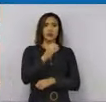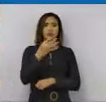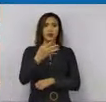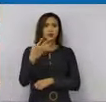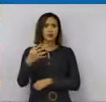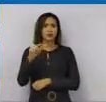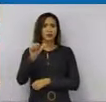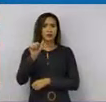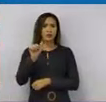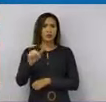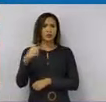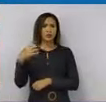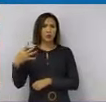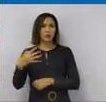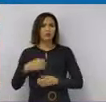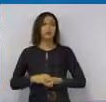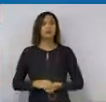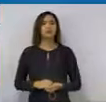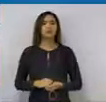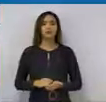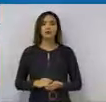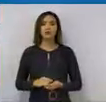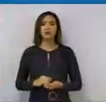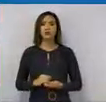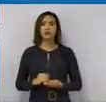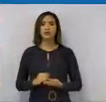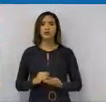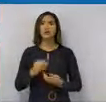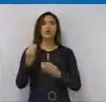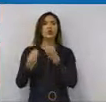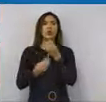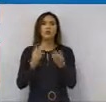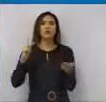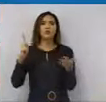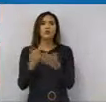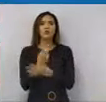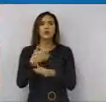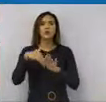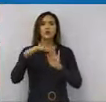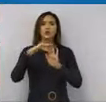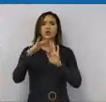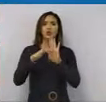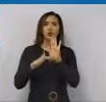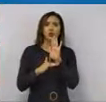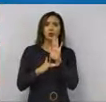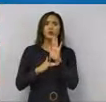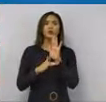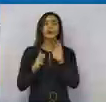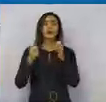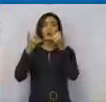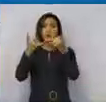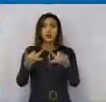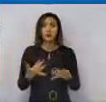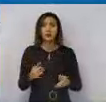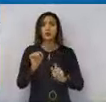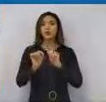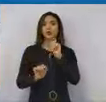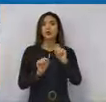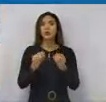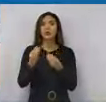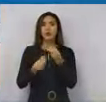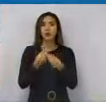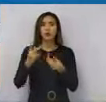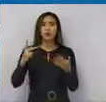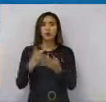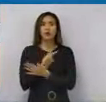10.477.44. Bom, como é que vai funcionar esse programa? E aí eu vou explicar um pouquinho como é que funciona